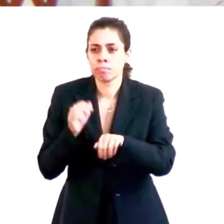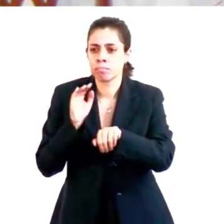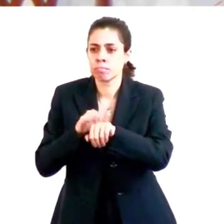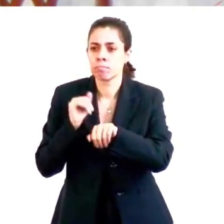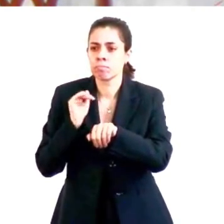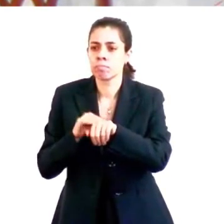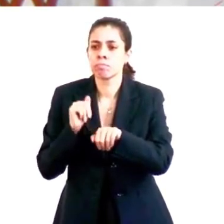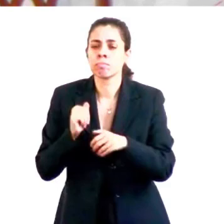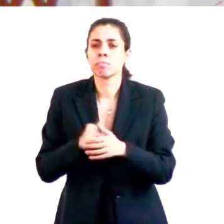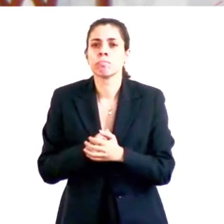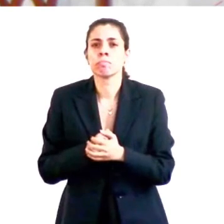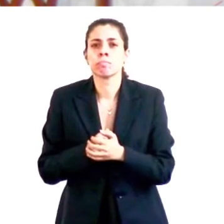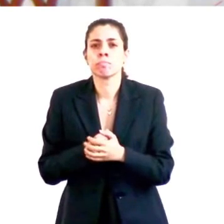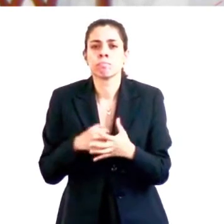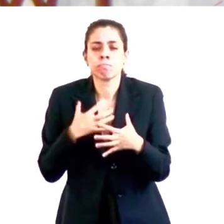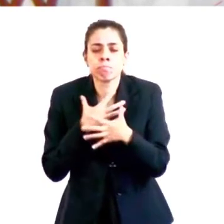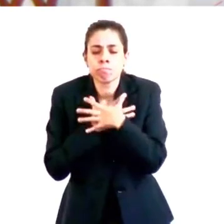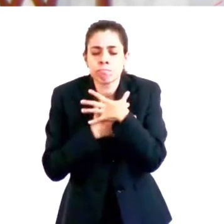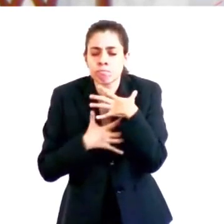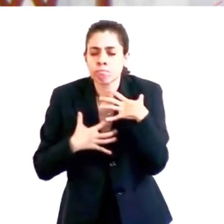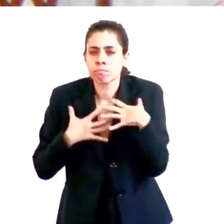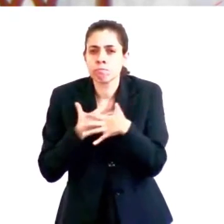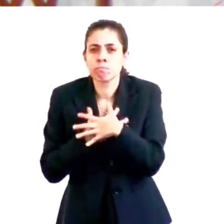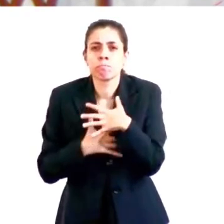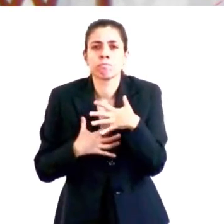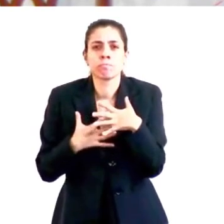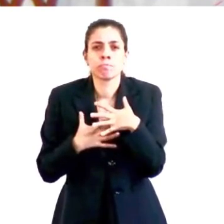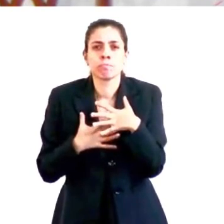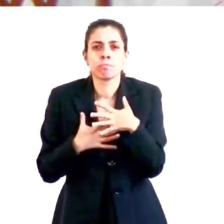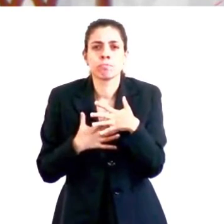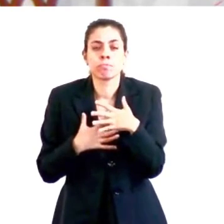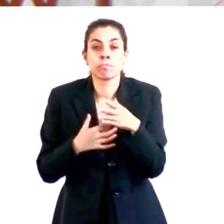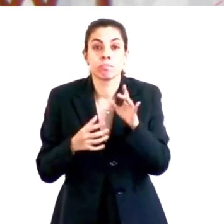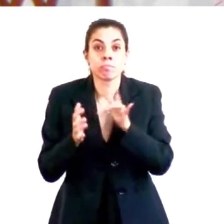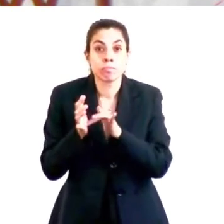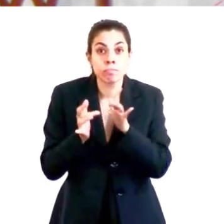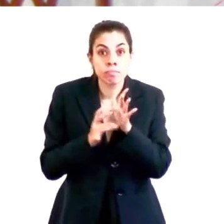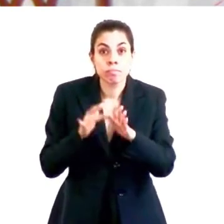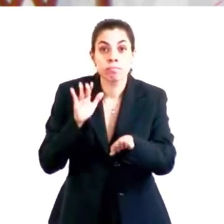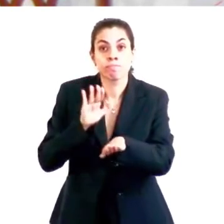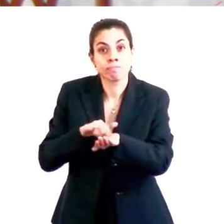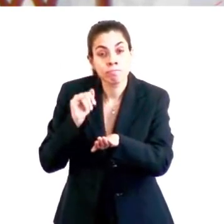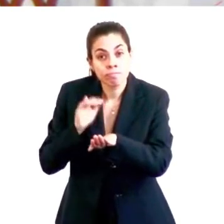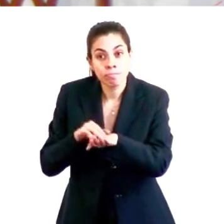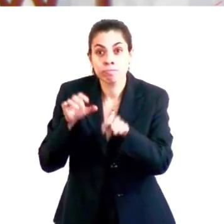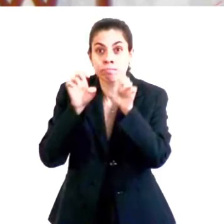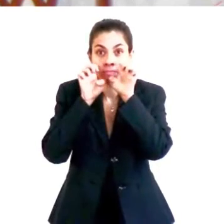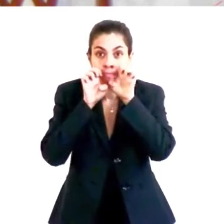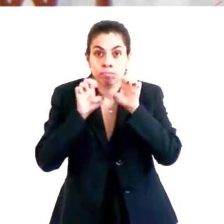Em meio a esse desespero, há um convite. E o convite que o evangelho nos faz é: